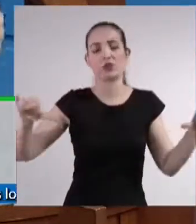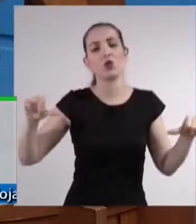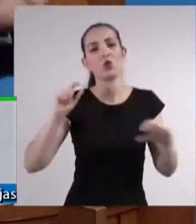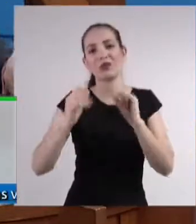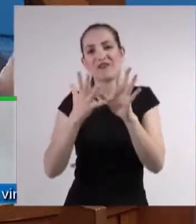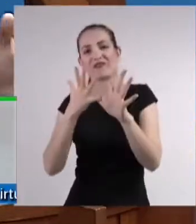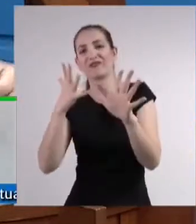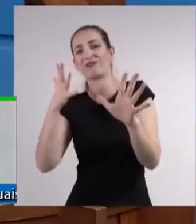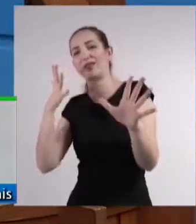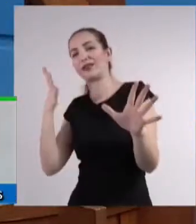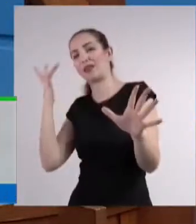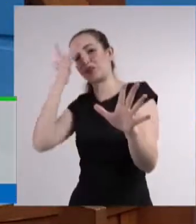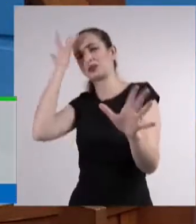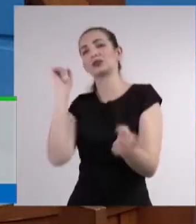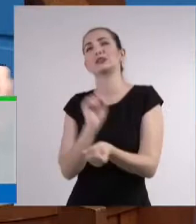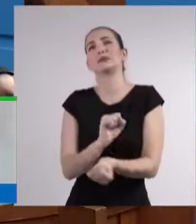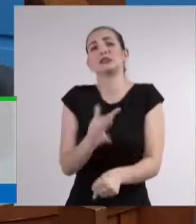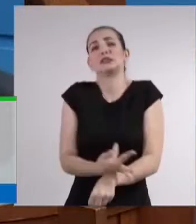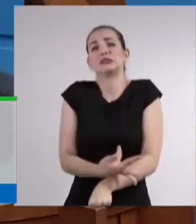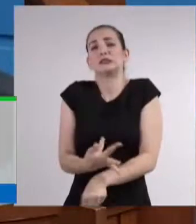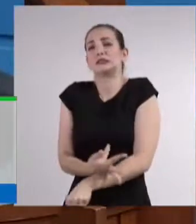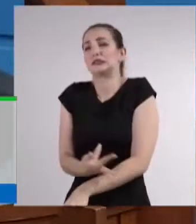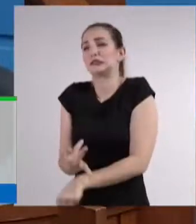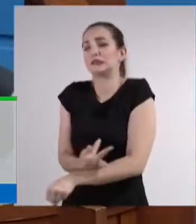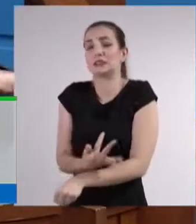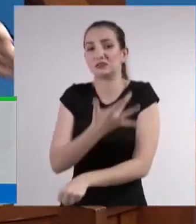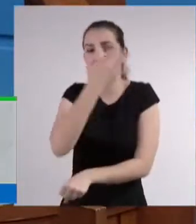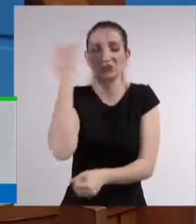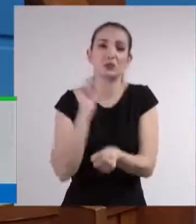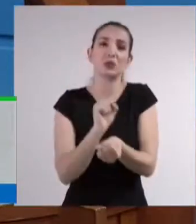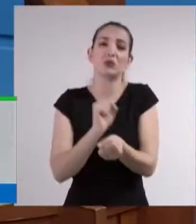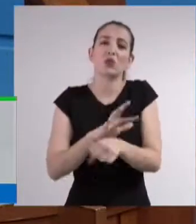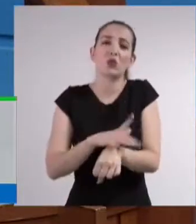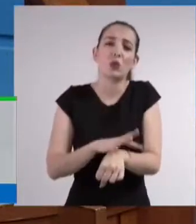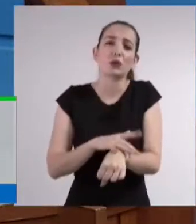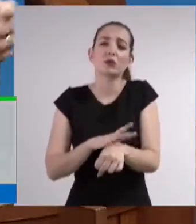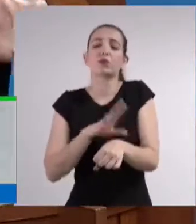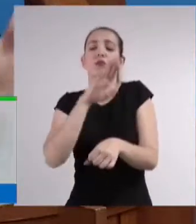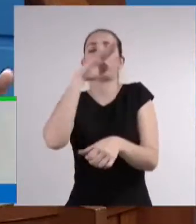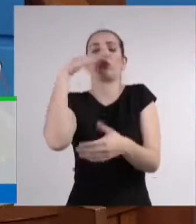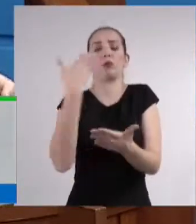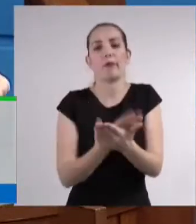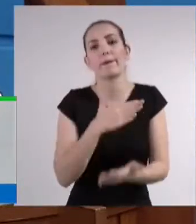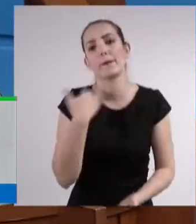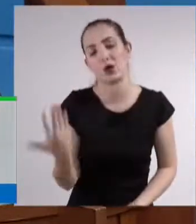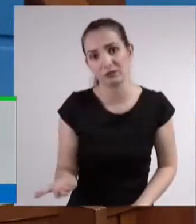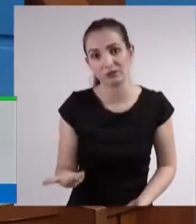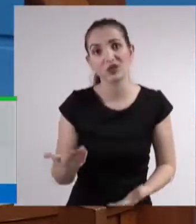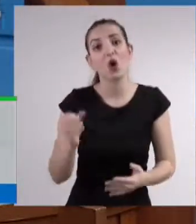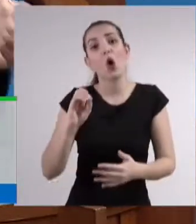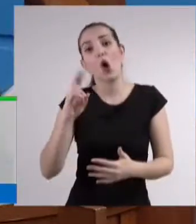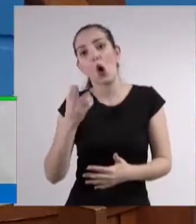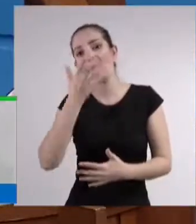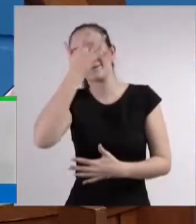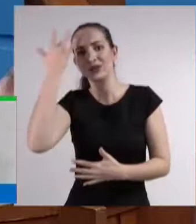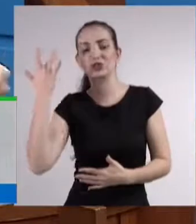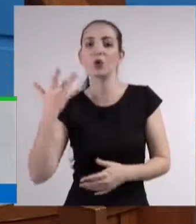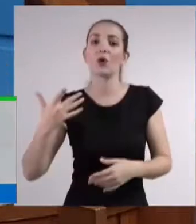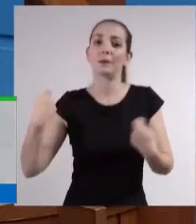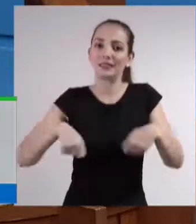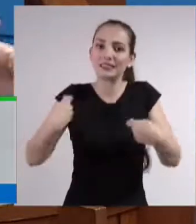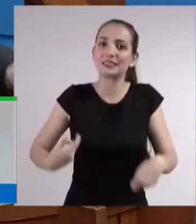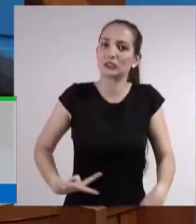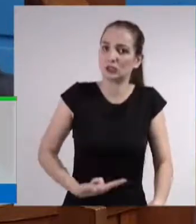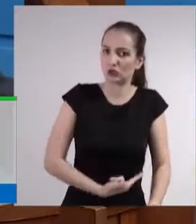esperando numa fila do UPA, foram à morte. Outras pessoas que precisavam fazer uma cirurgia, não